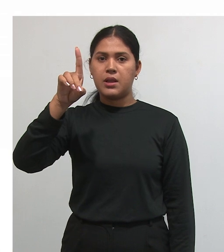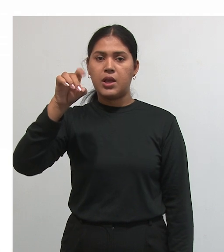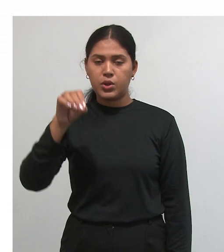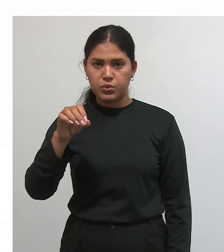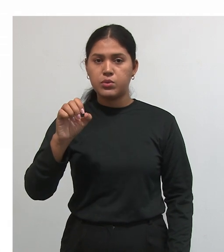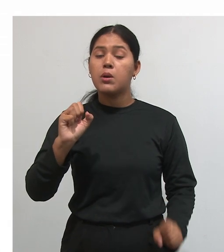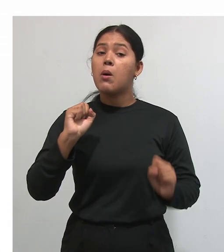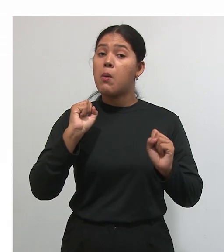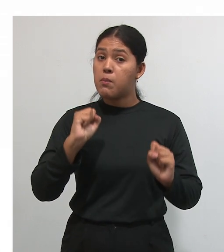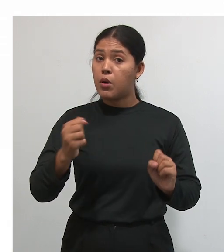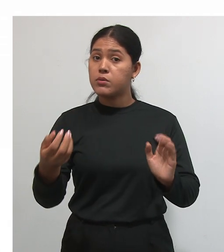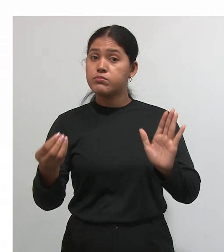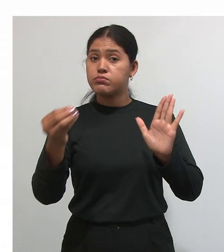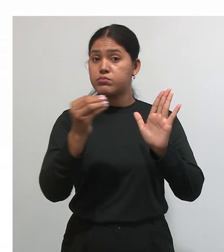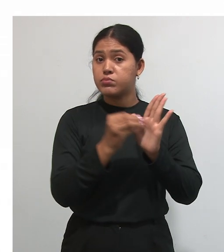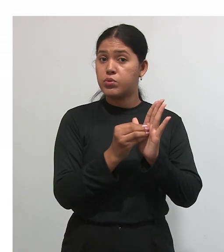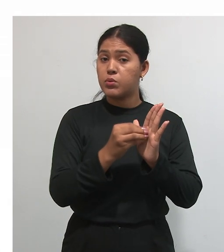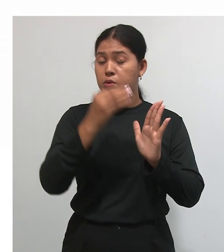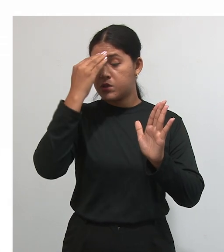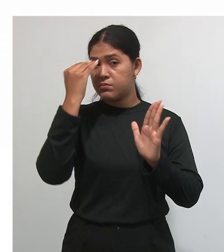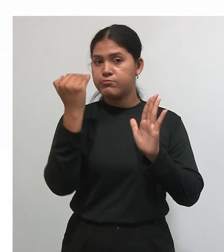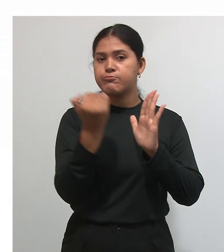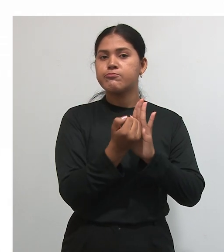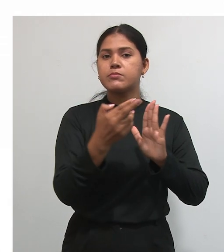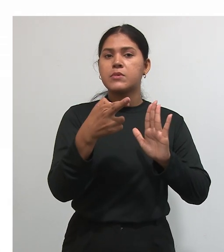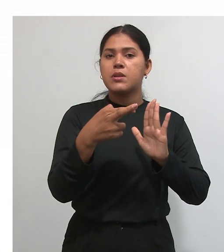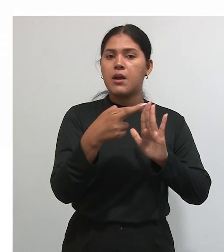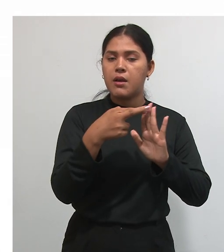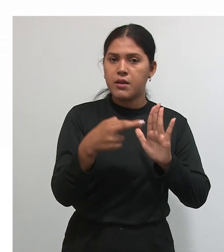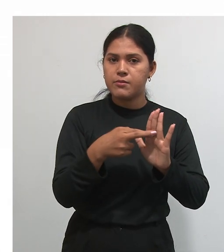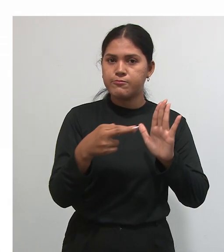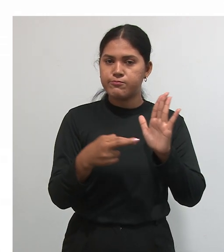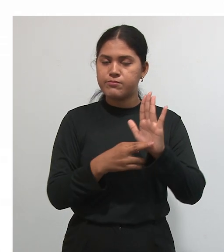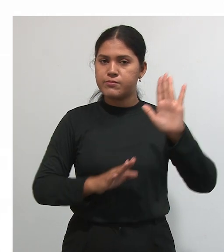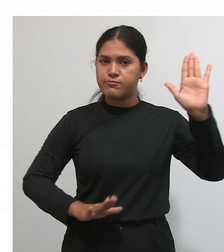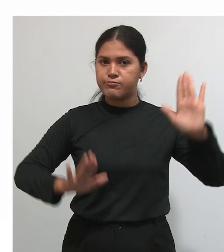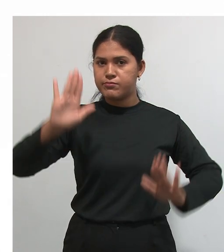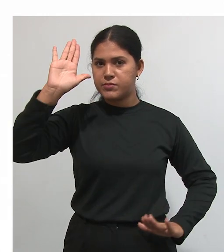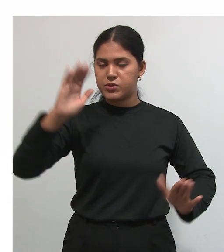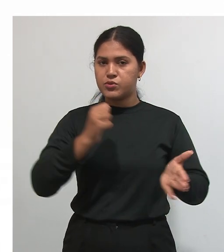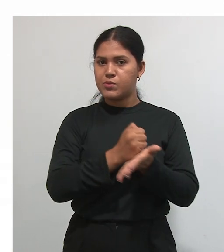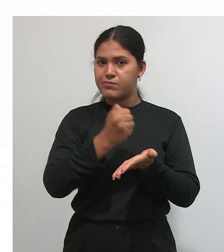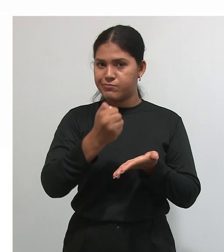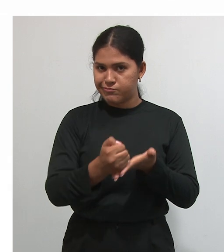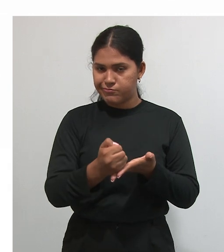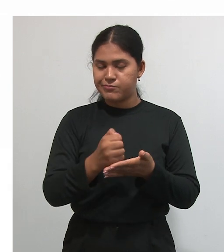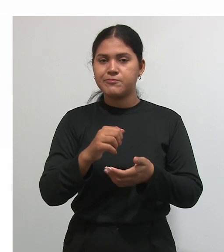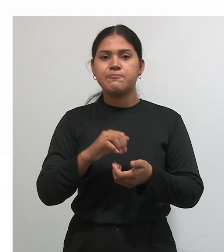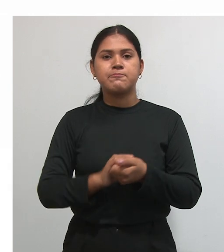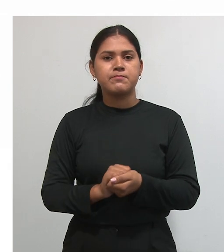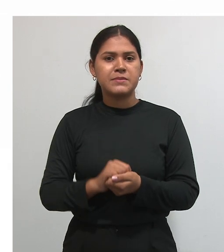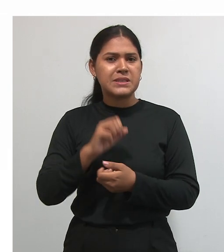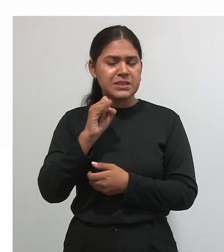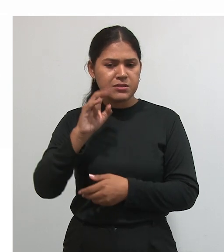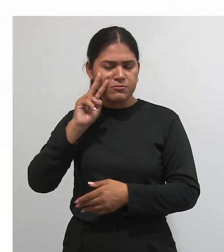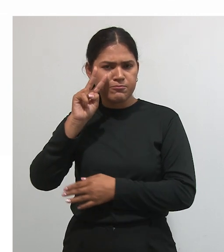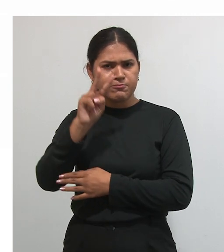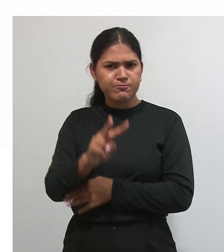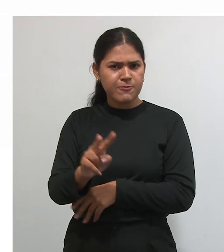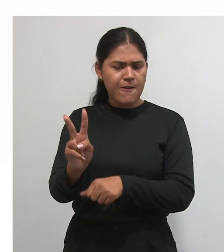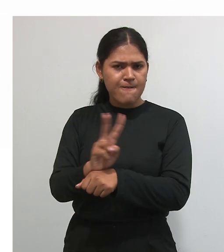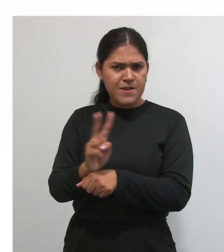alienados conforme lei de licitações e contratos. Então, serão leiloados ou vendidos.